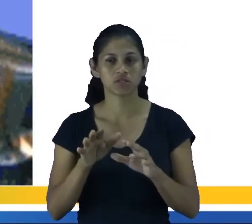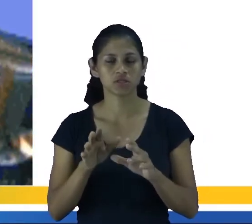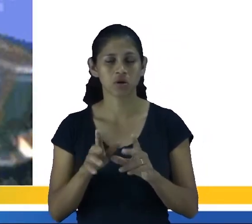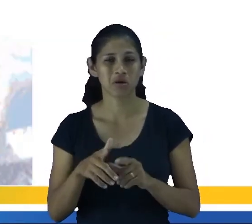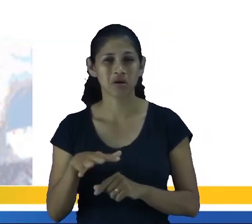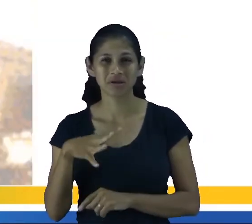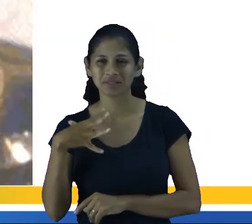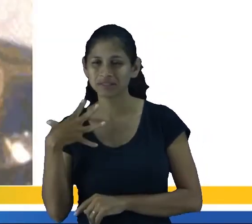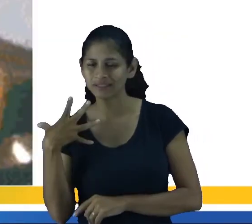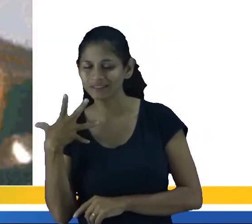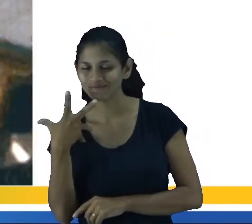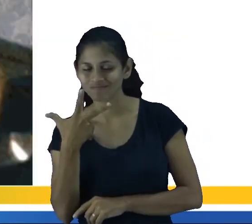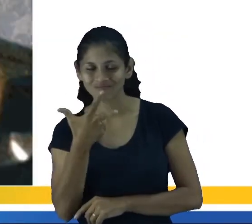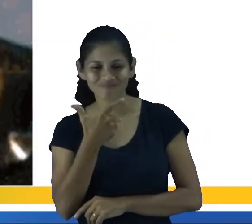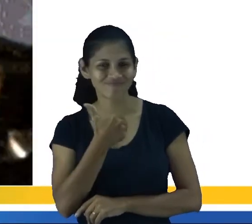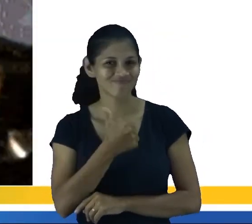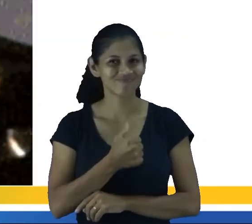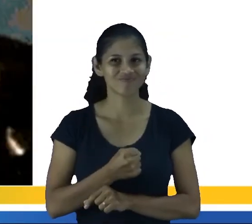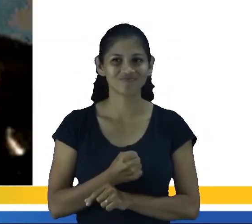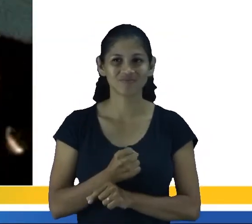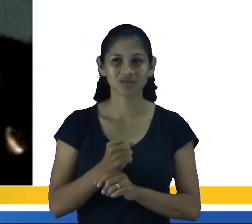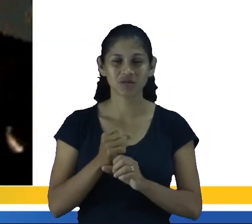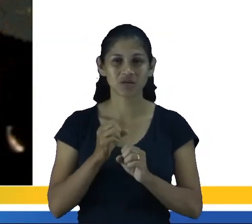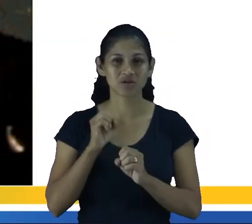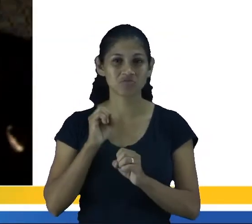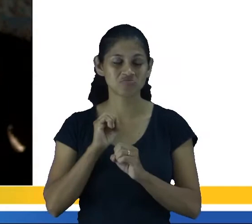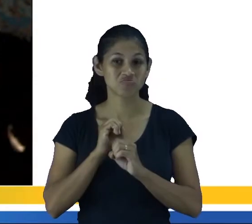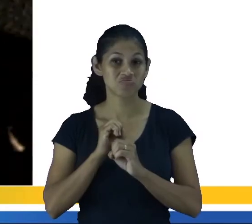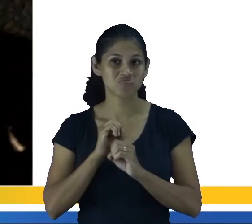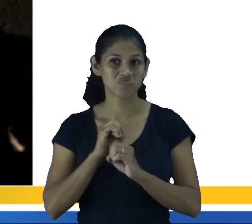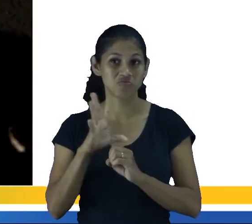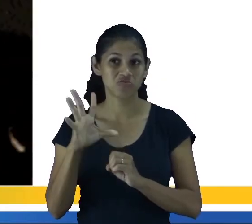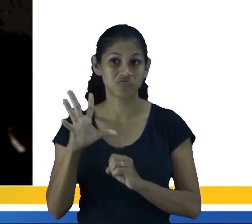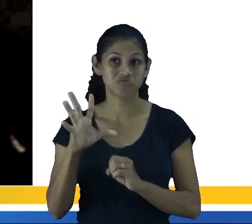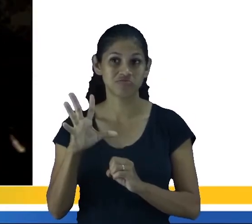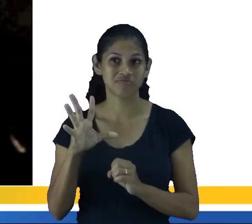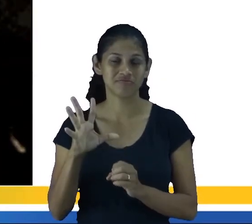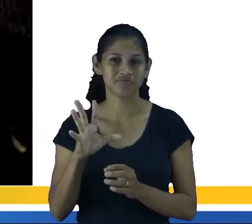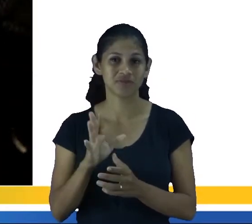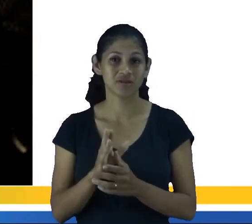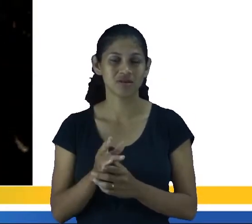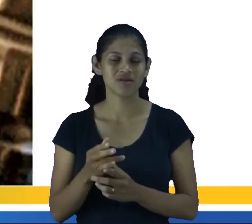lindo essa reação, gente. Ele vai dar um flash, né? Eu já realizei